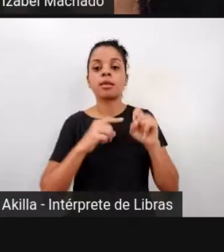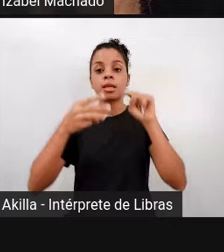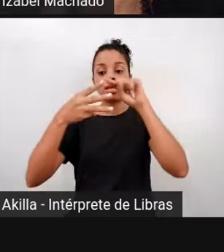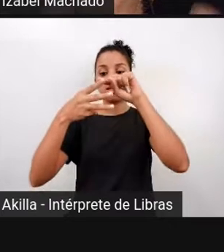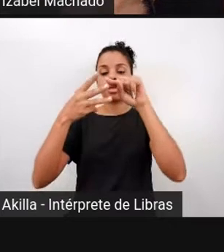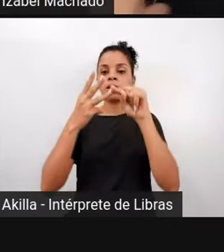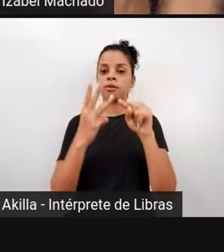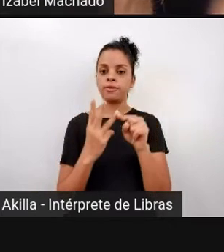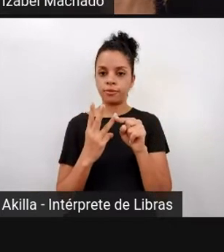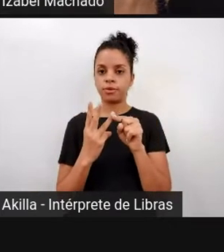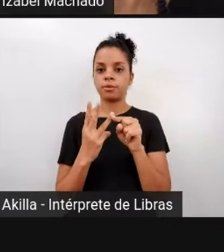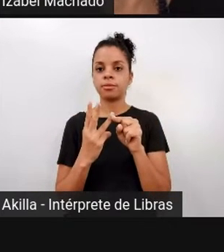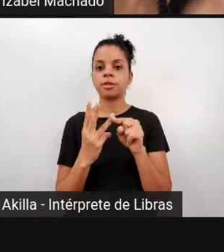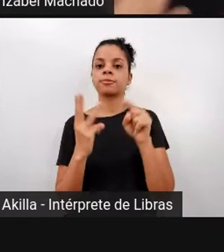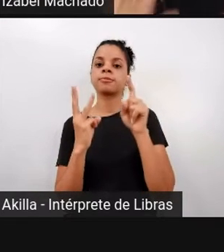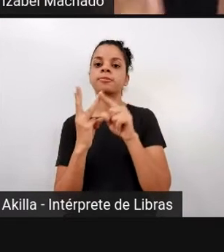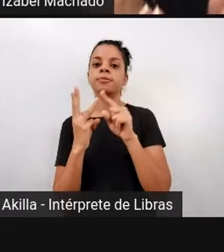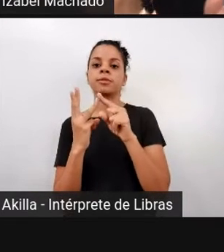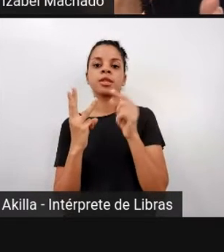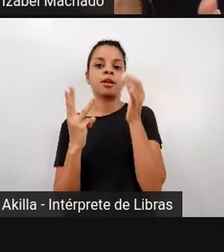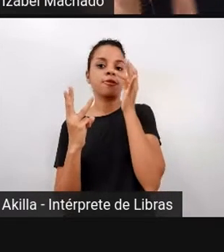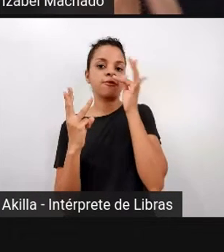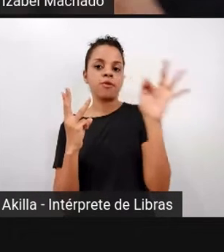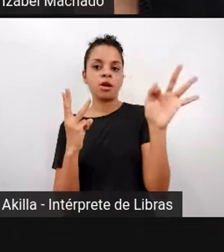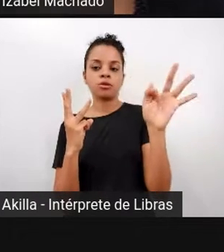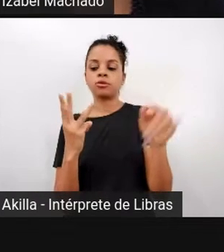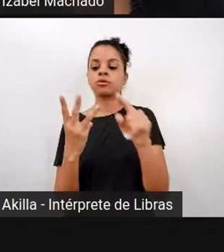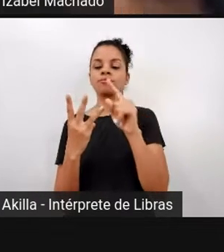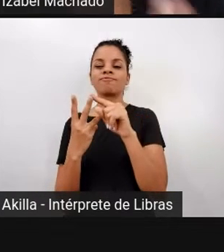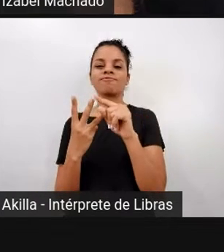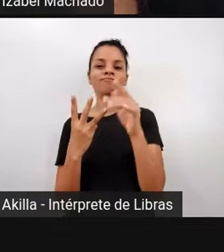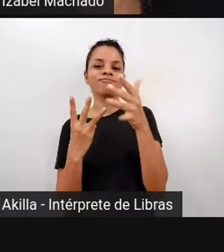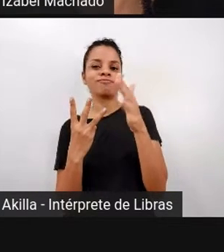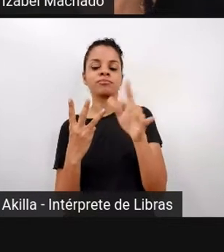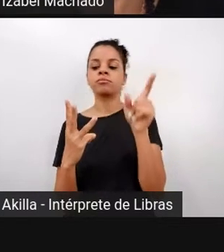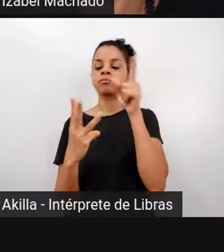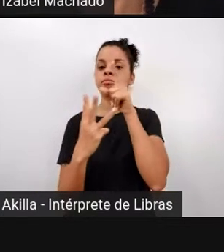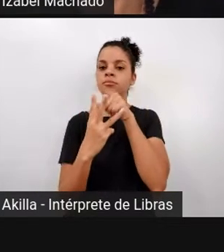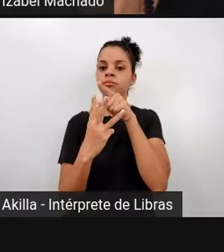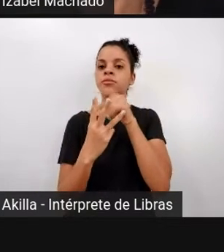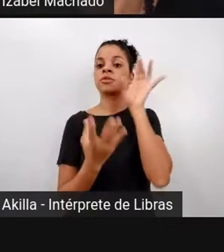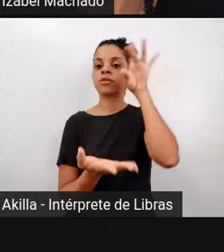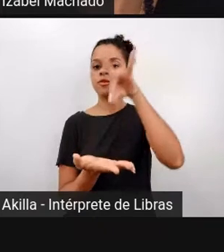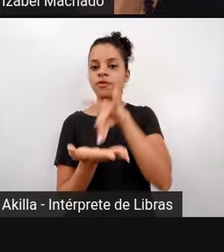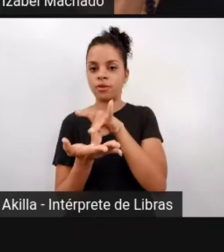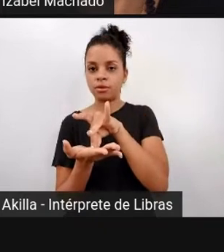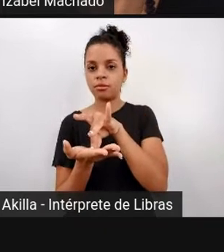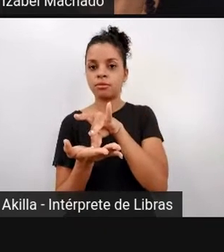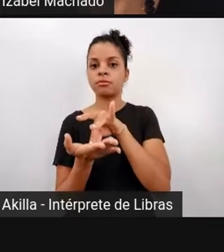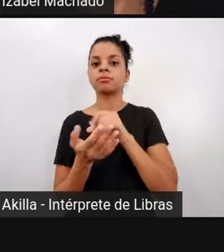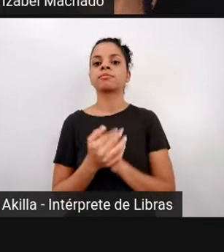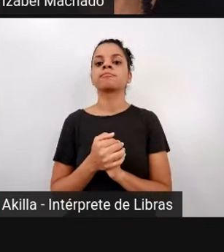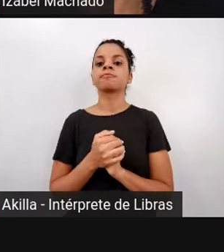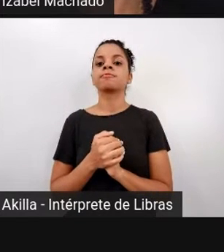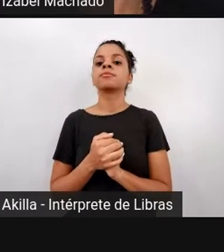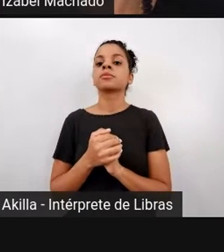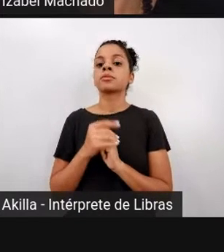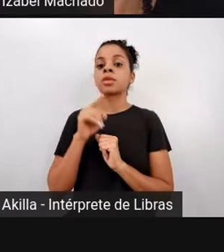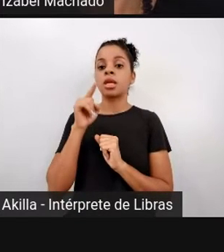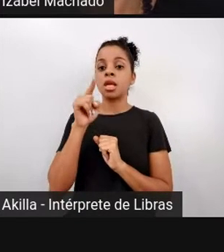se a notícia é falsa, imprecisa ou fato, né, no caso verdadeira. Lembrando que o canal foi criado